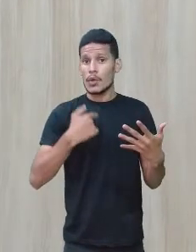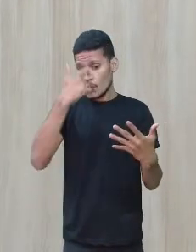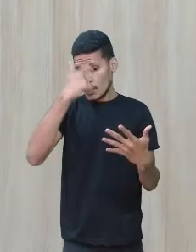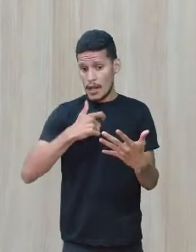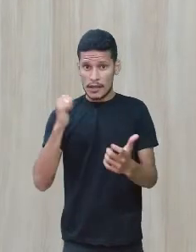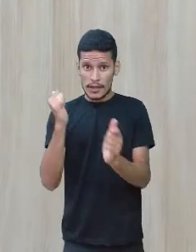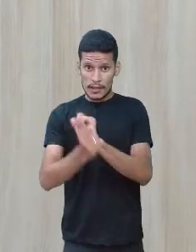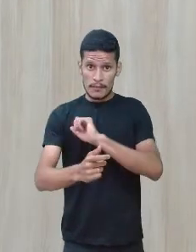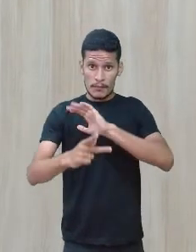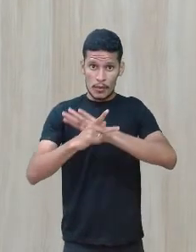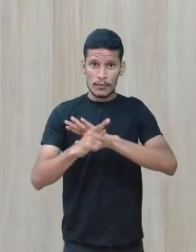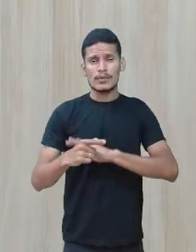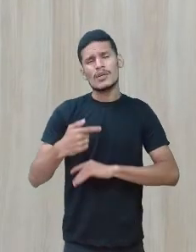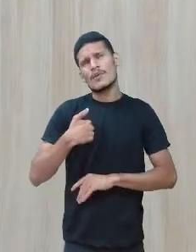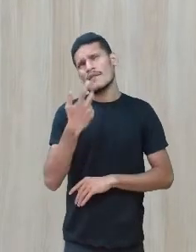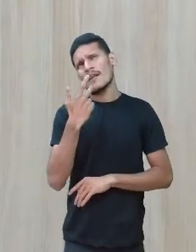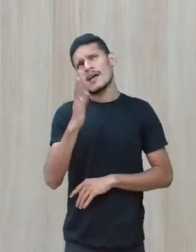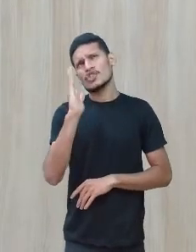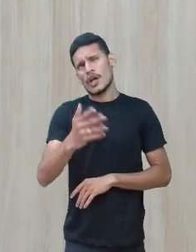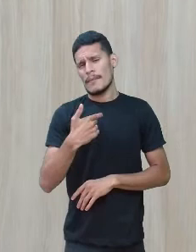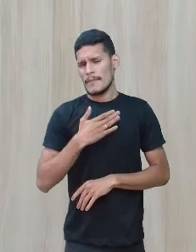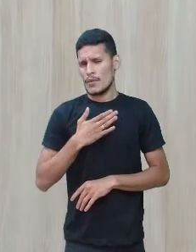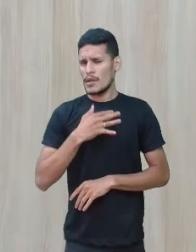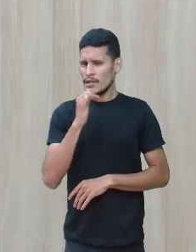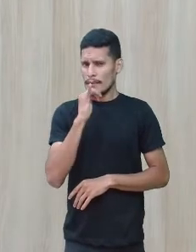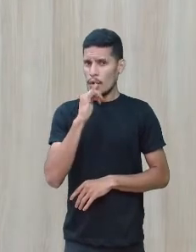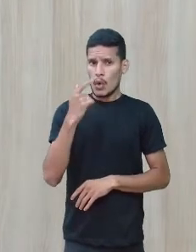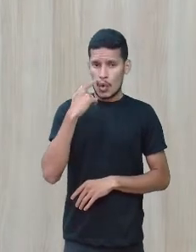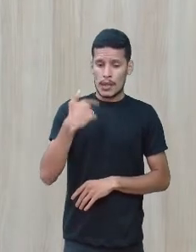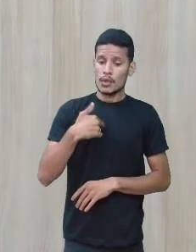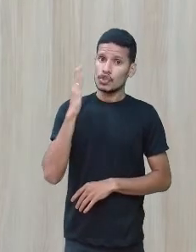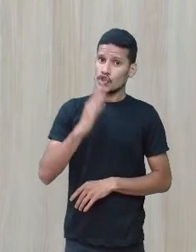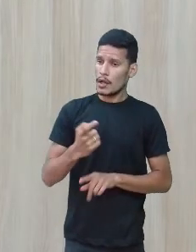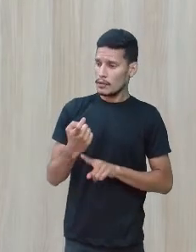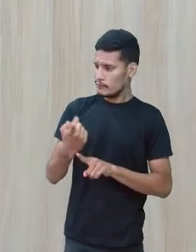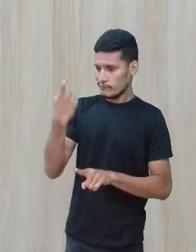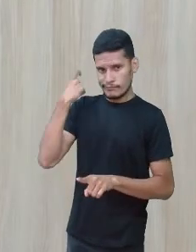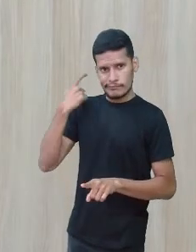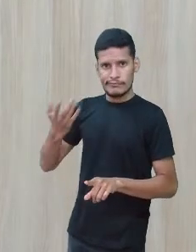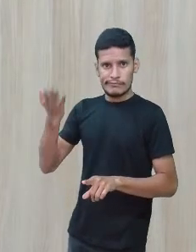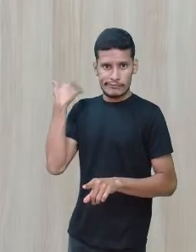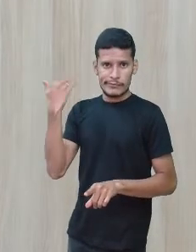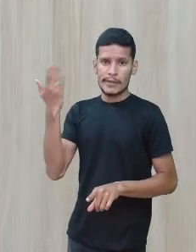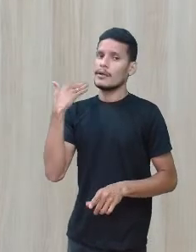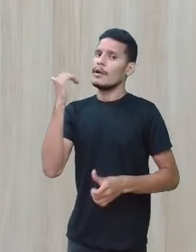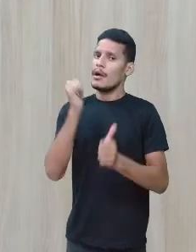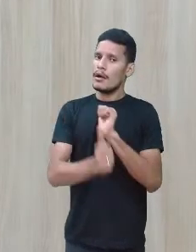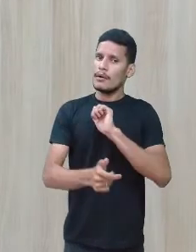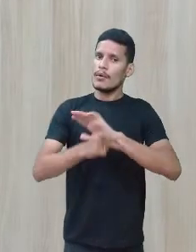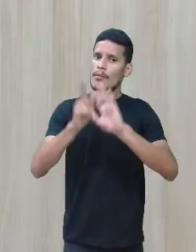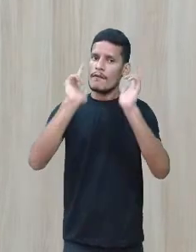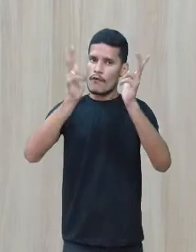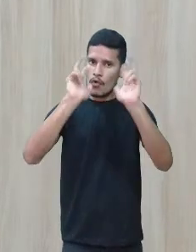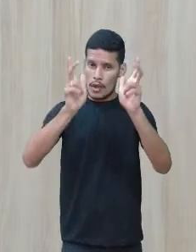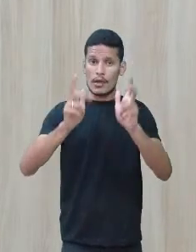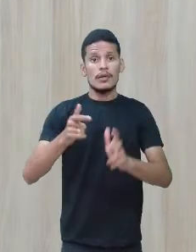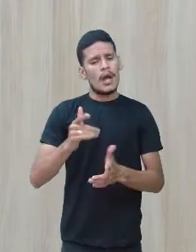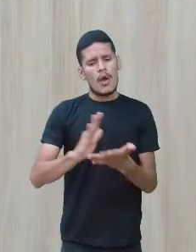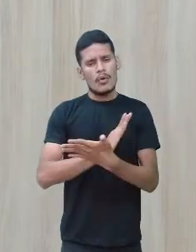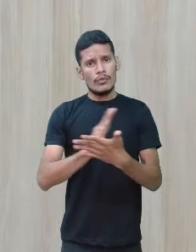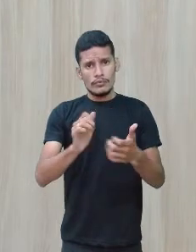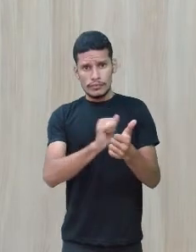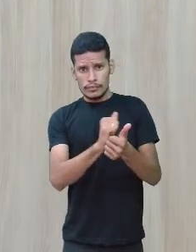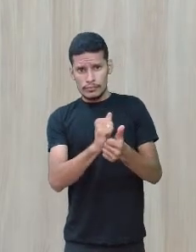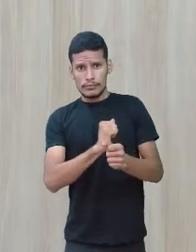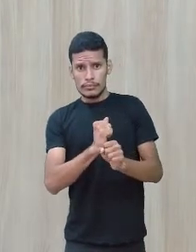atleta de... eu vou pegar o meu exemplo mesmo. Eu já fui atleta de voleibol, né? Por alguns anos aí. E aí